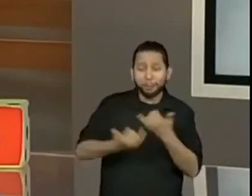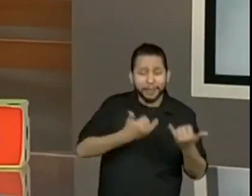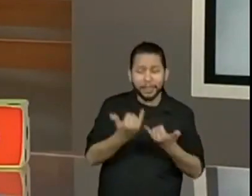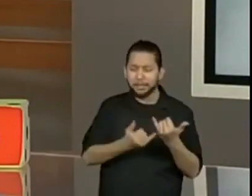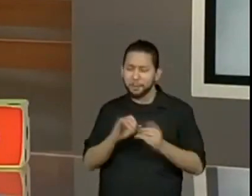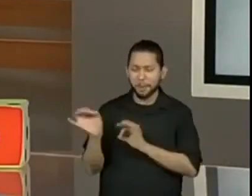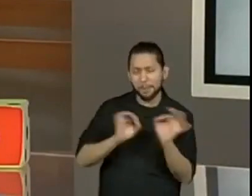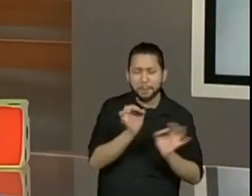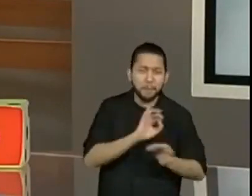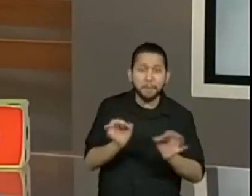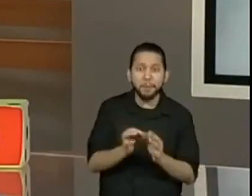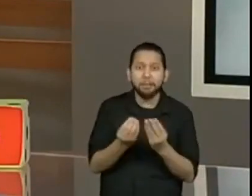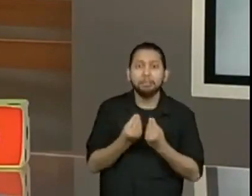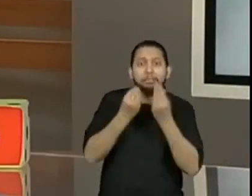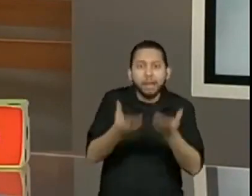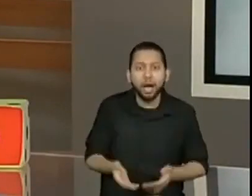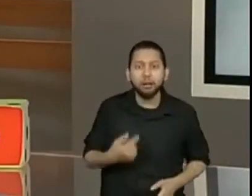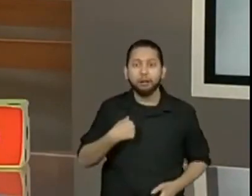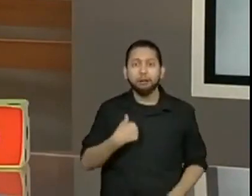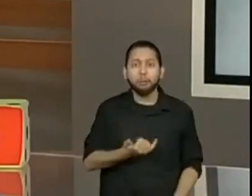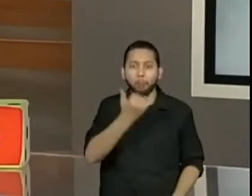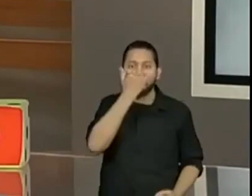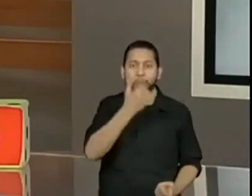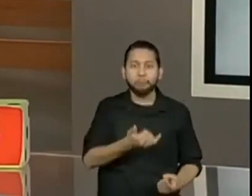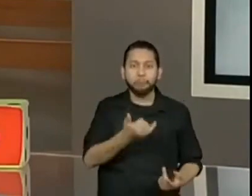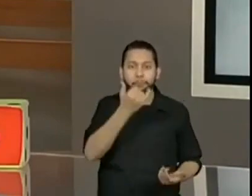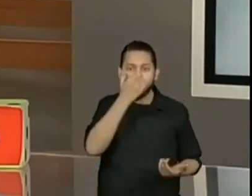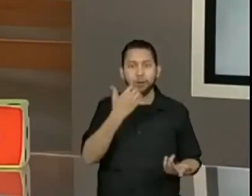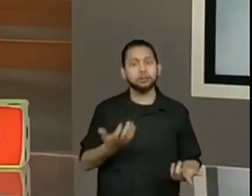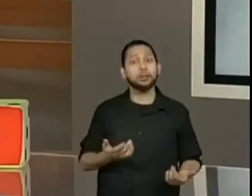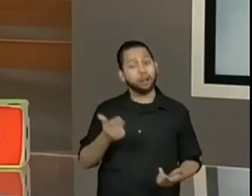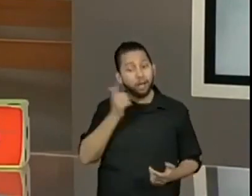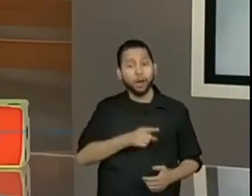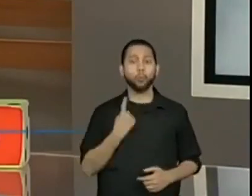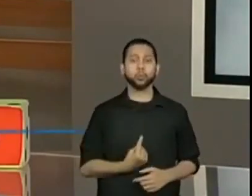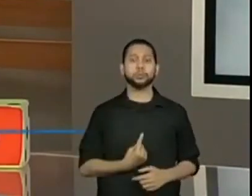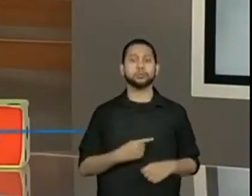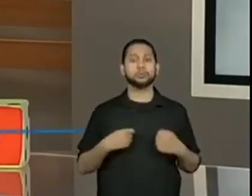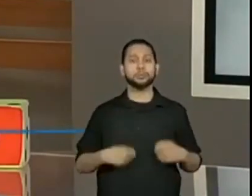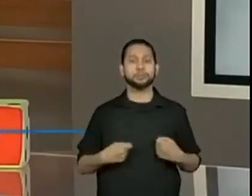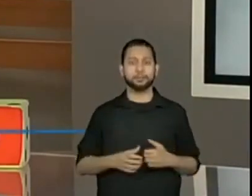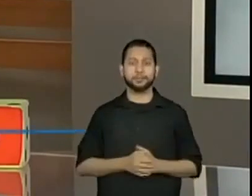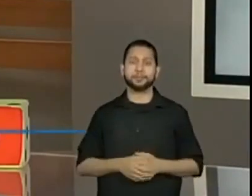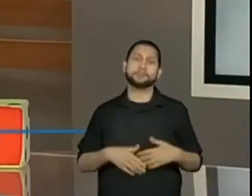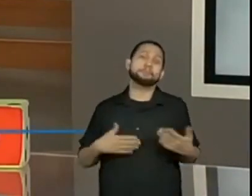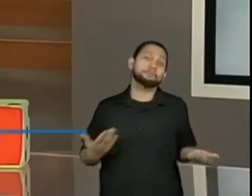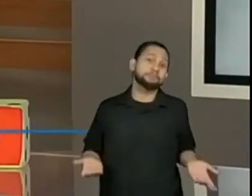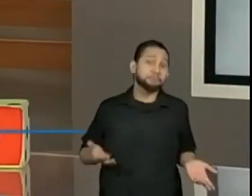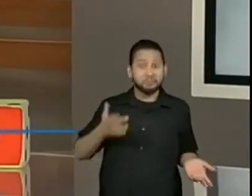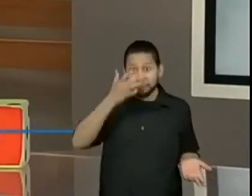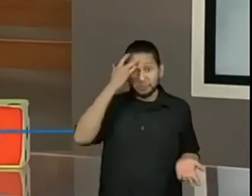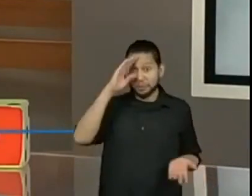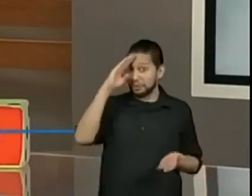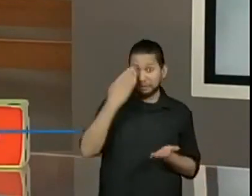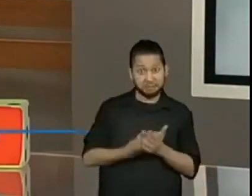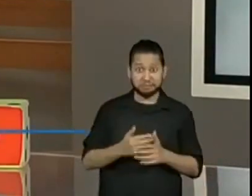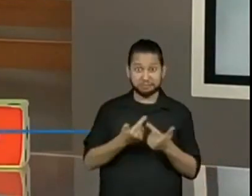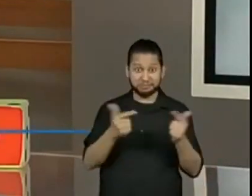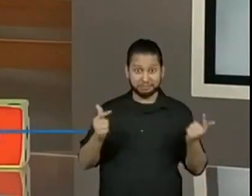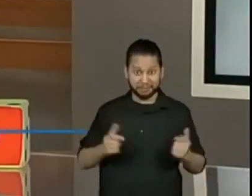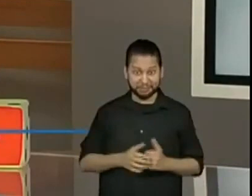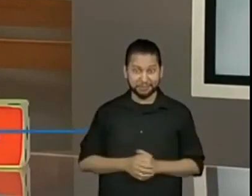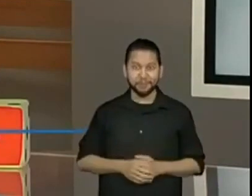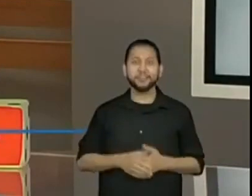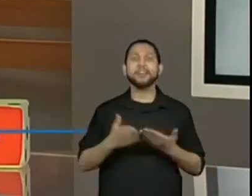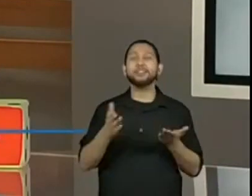um monte de jogos para pelo menos eu ganhar um. Mas já vou adiantando para vocês que ninguém acredita nisso. Inclusive, antes